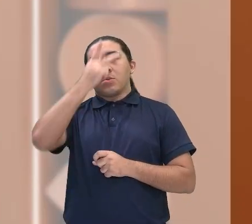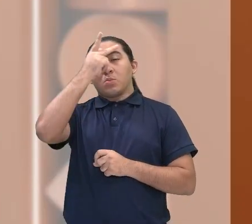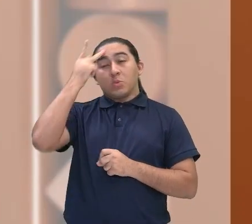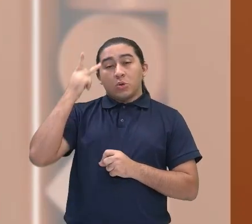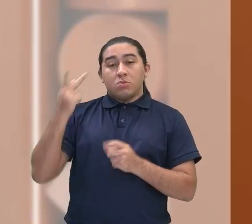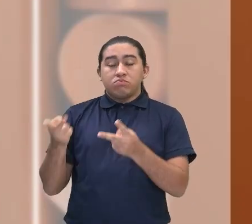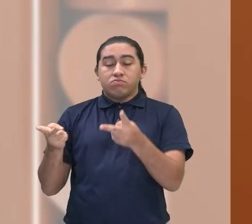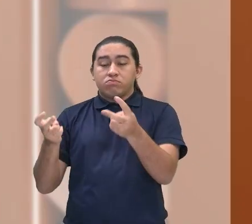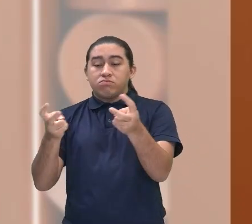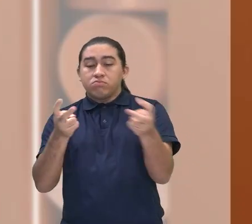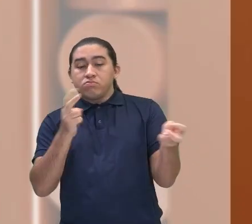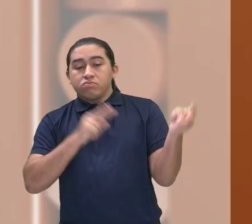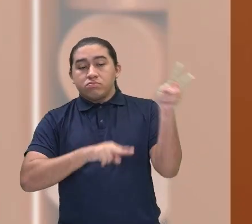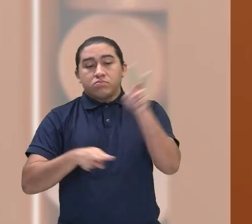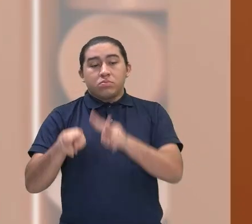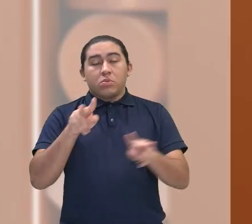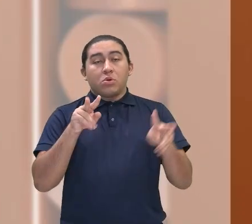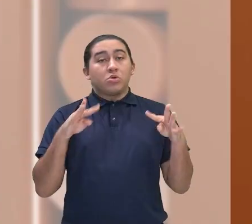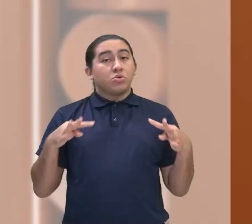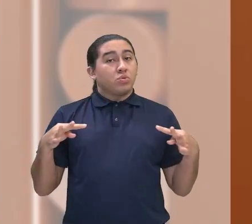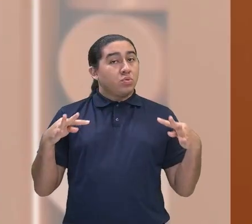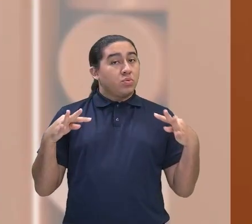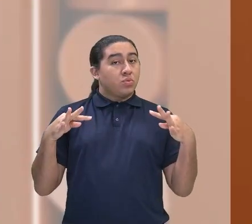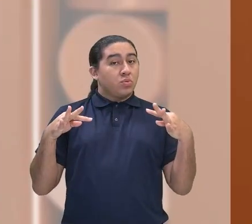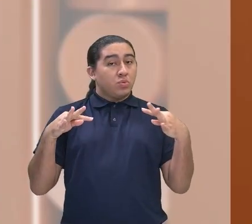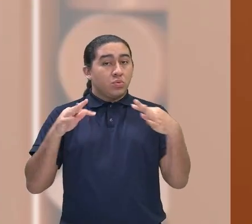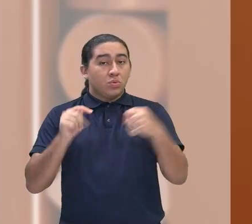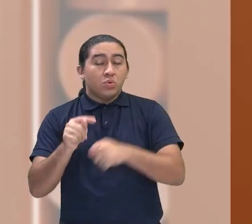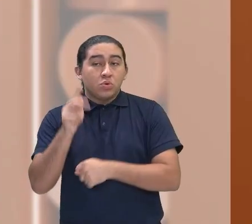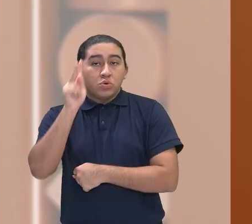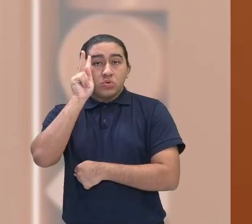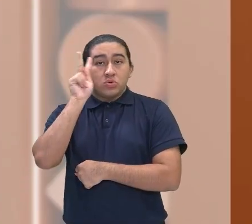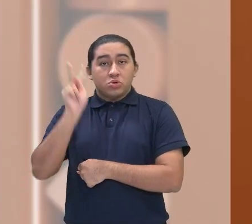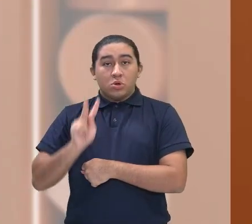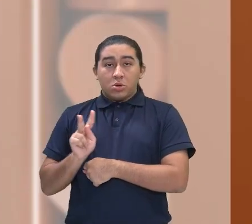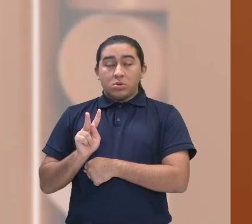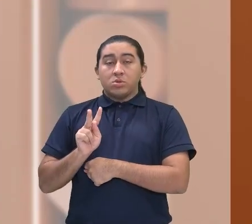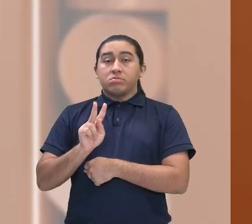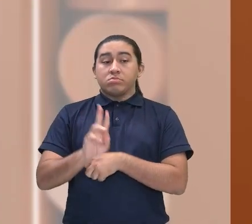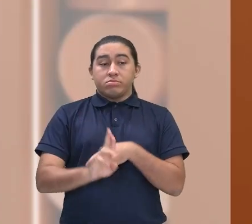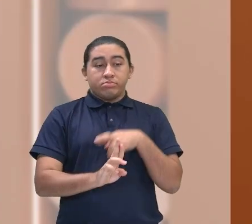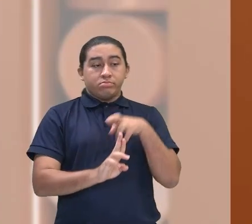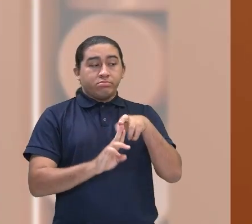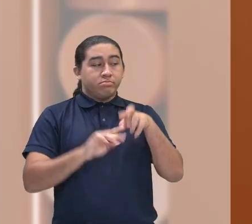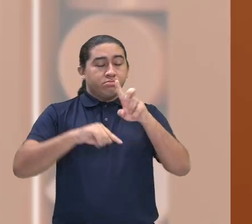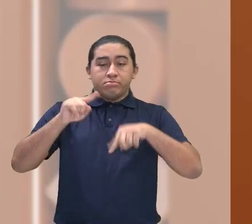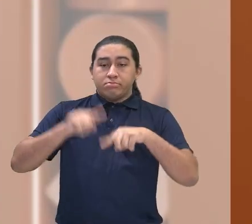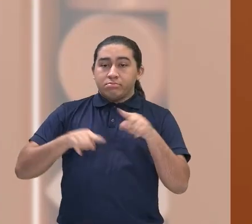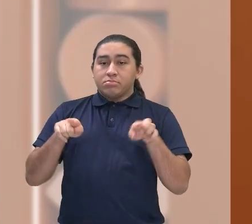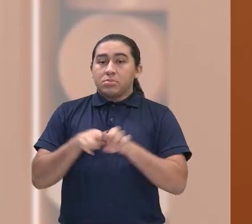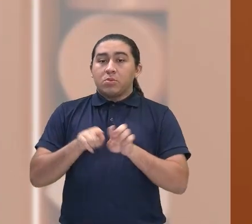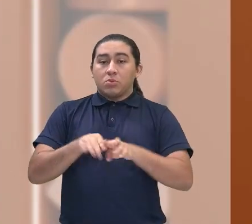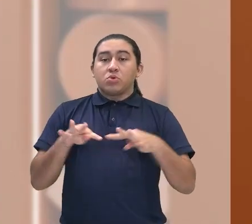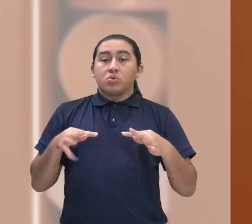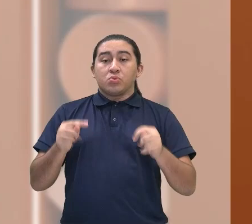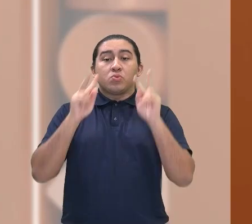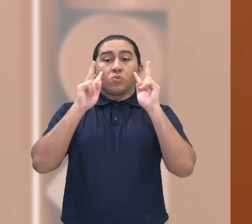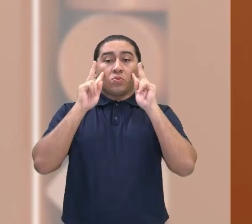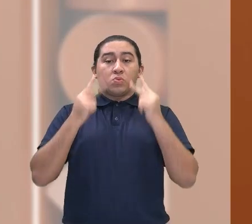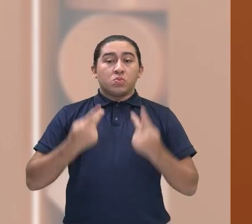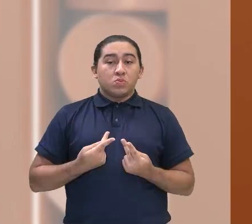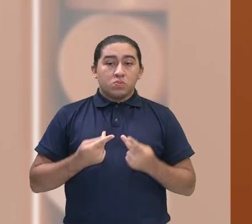de fontes históricas, materiais. E tudo aquilo que o ser humano